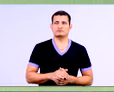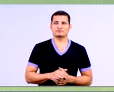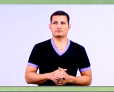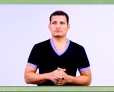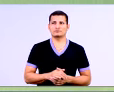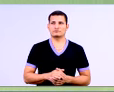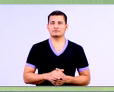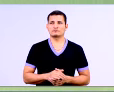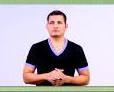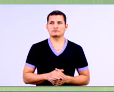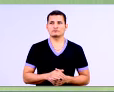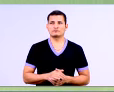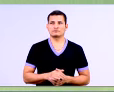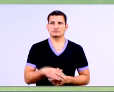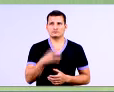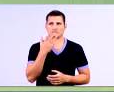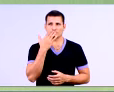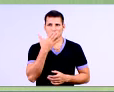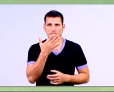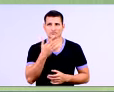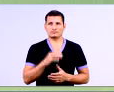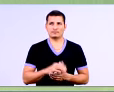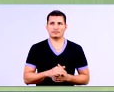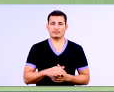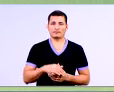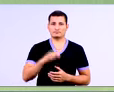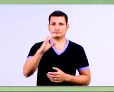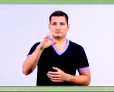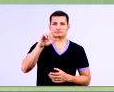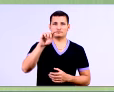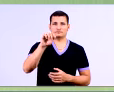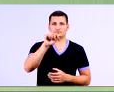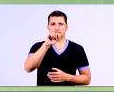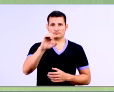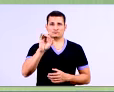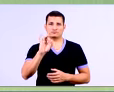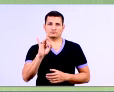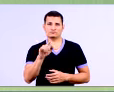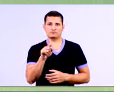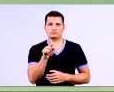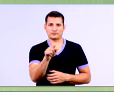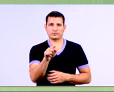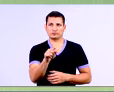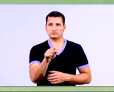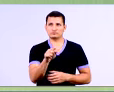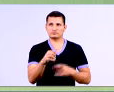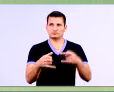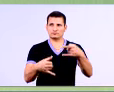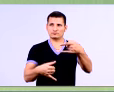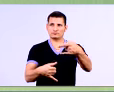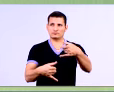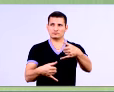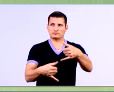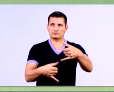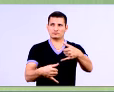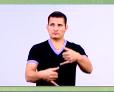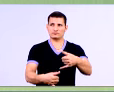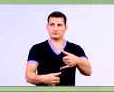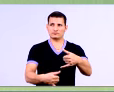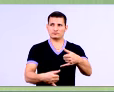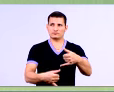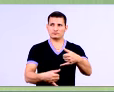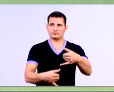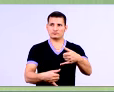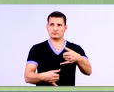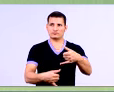identificação de propriedade. E quando é por classe, eu possuo apenas um ponto. Então, se eu quiser estilizar